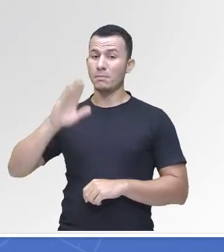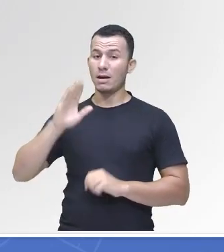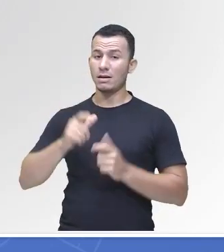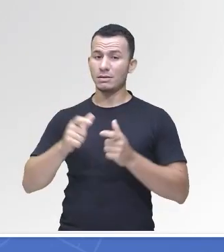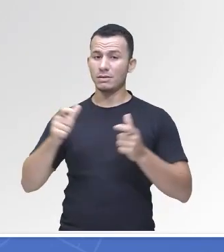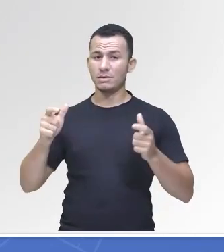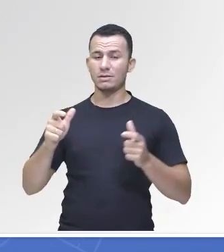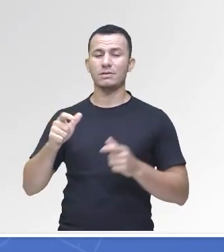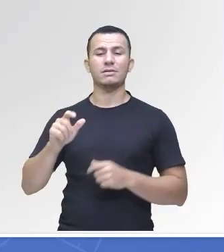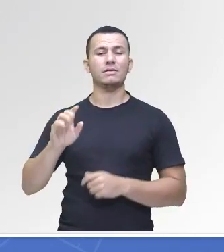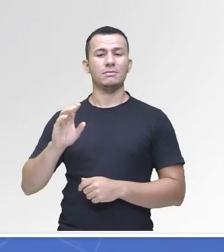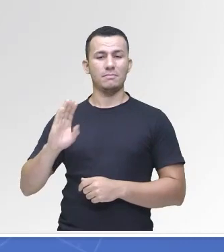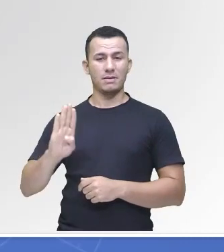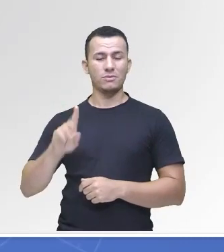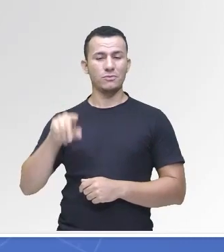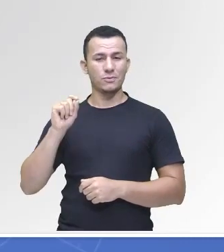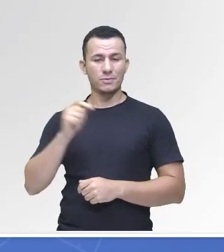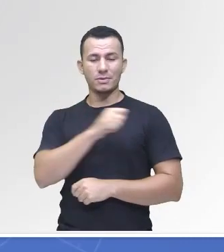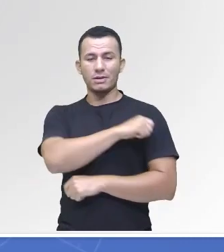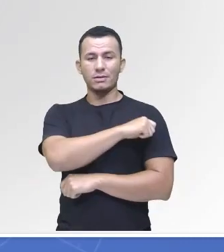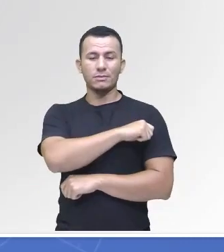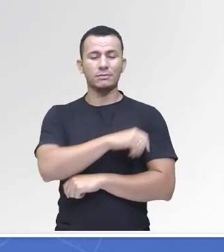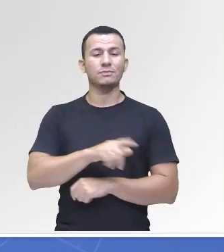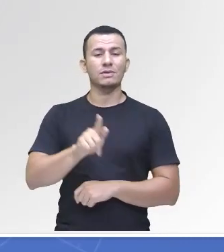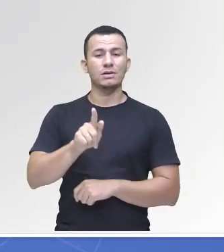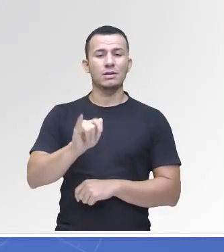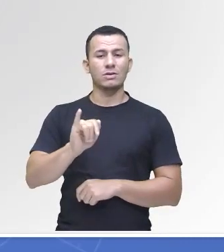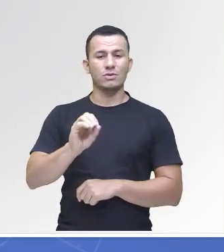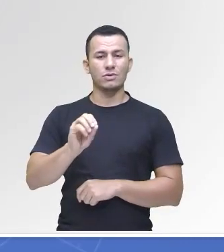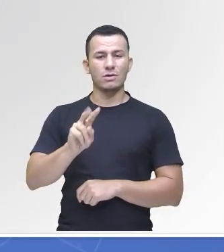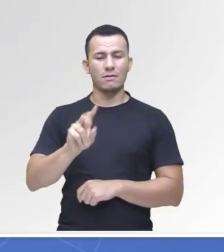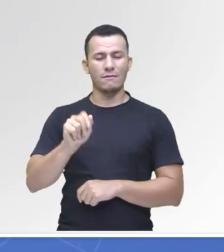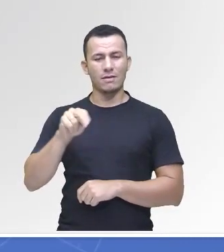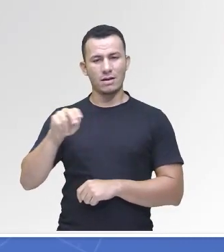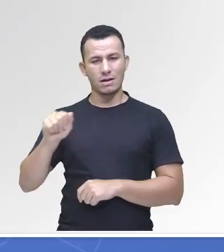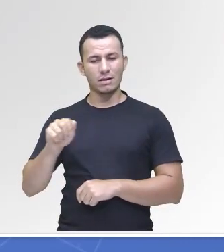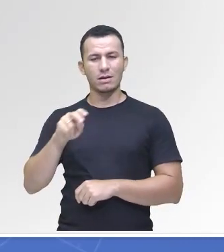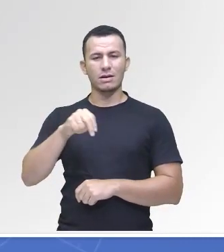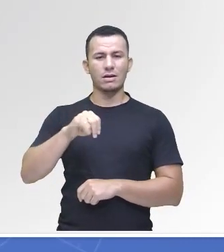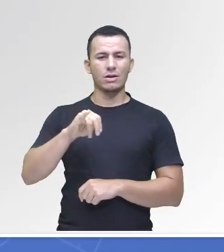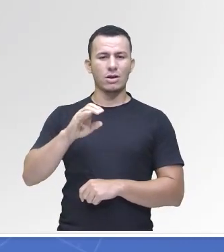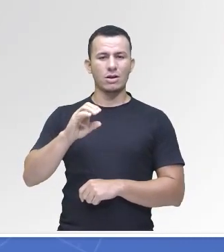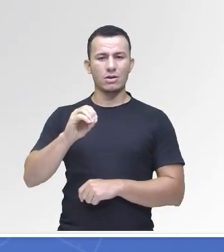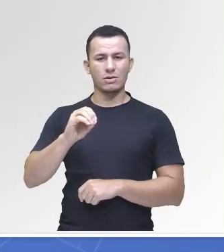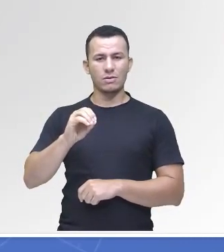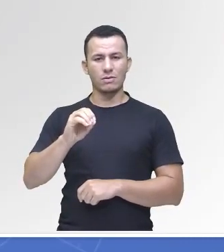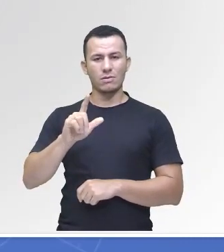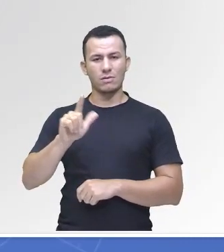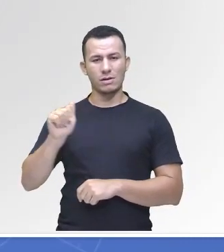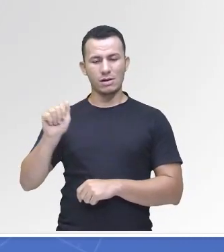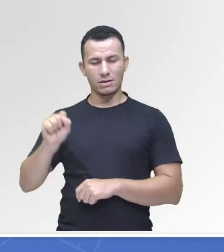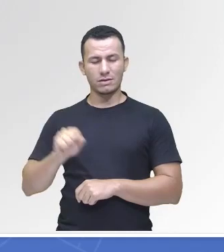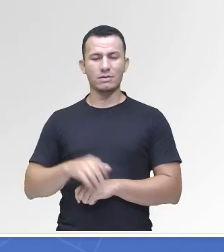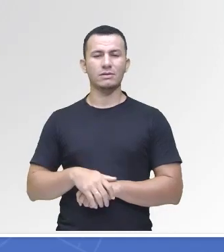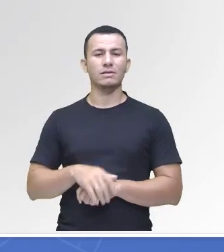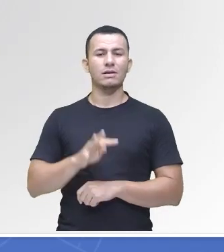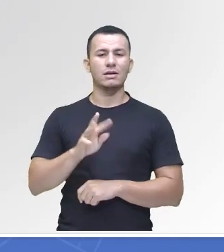né? Giovana, Nicolas B, Tatiane também